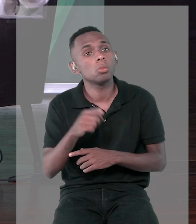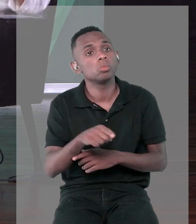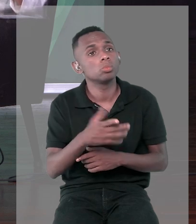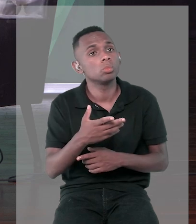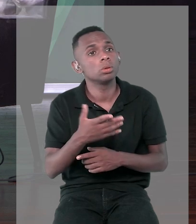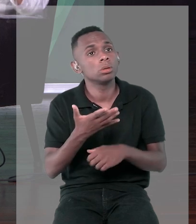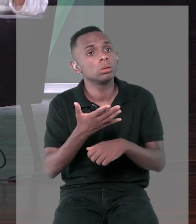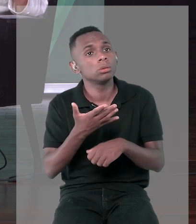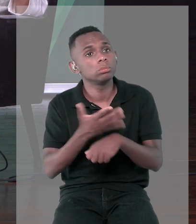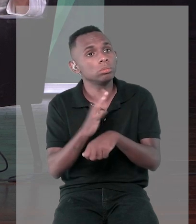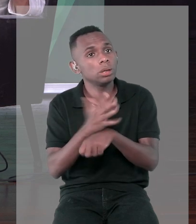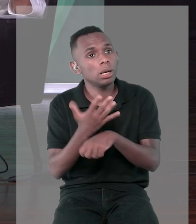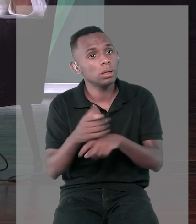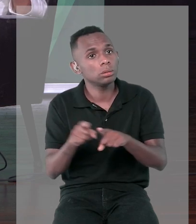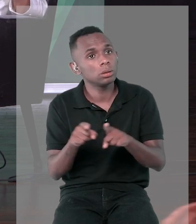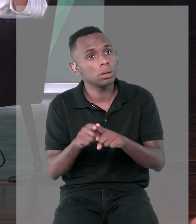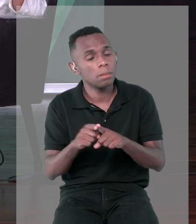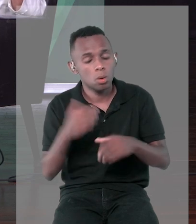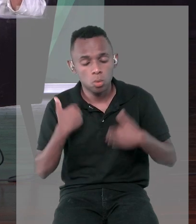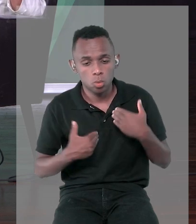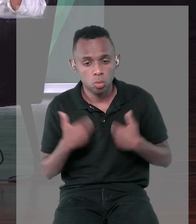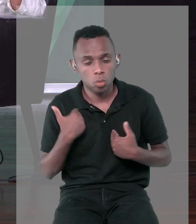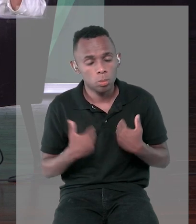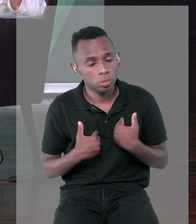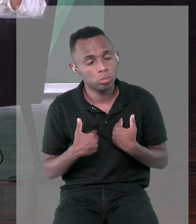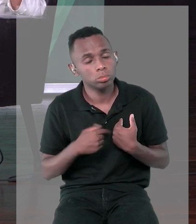negócio de treinar, né, o corpo.